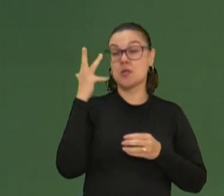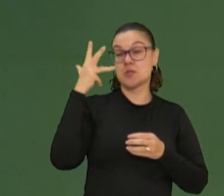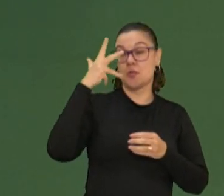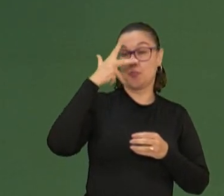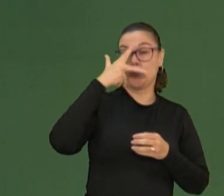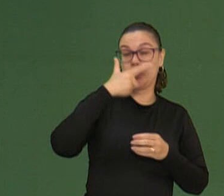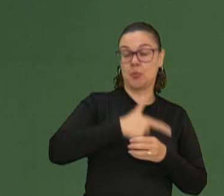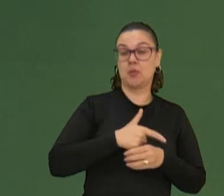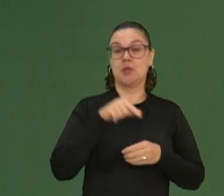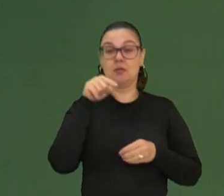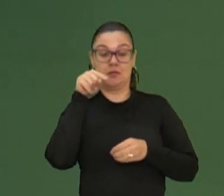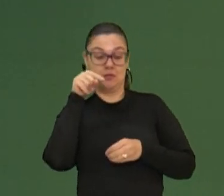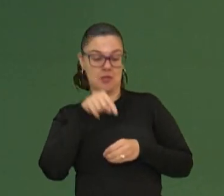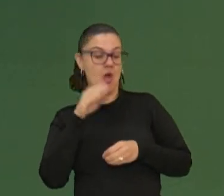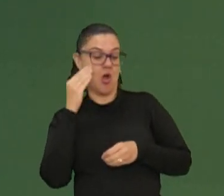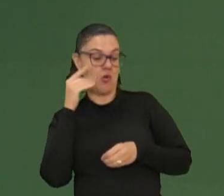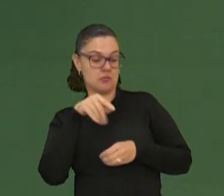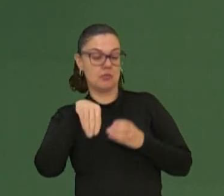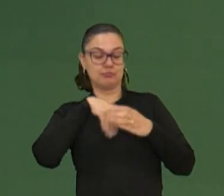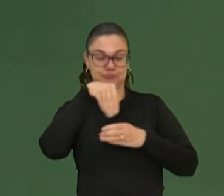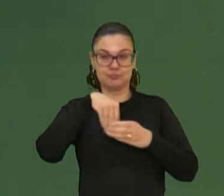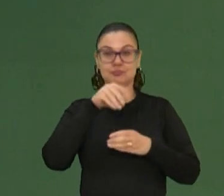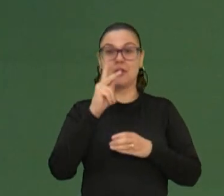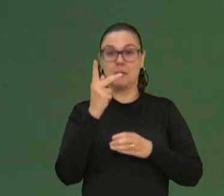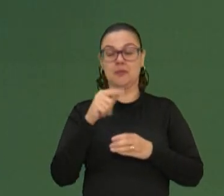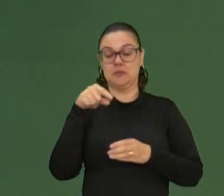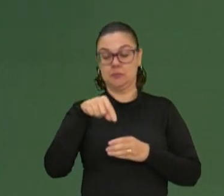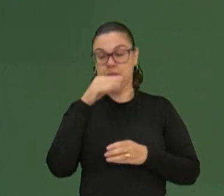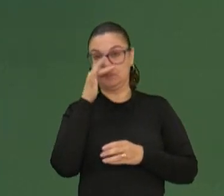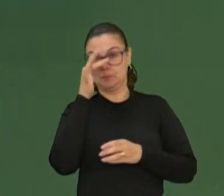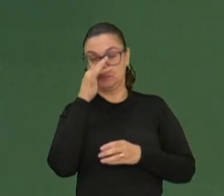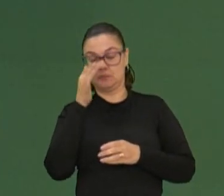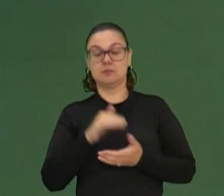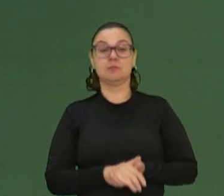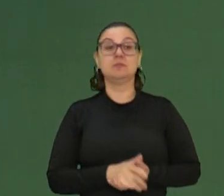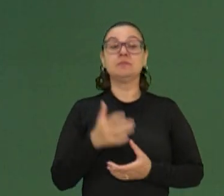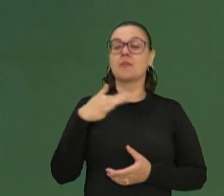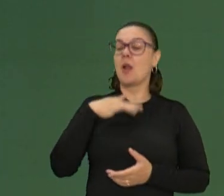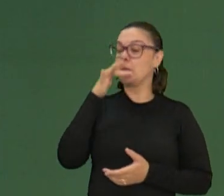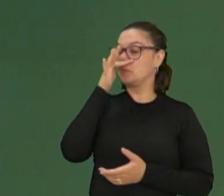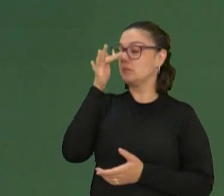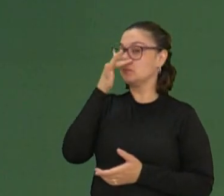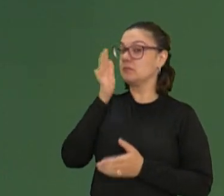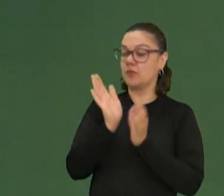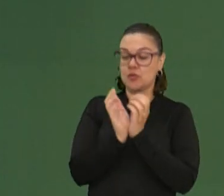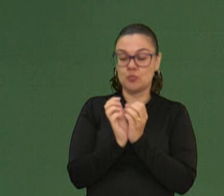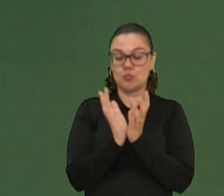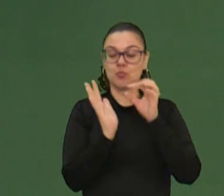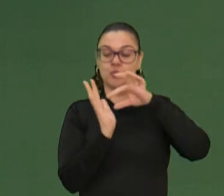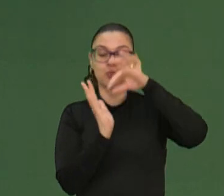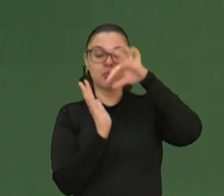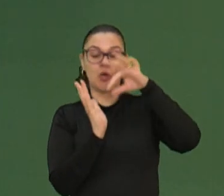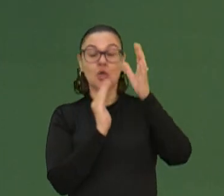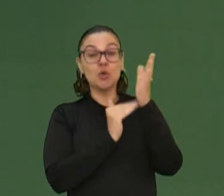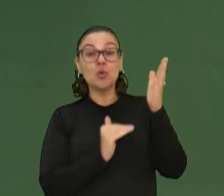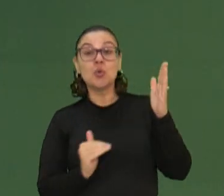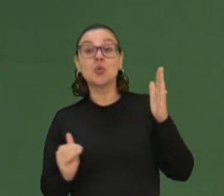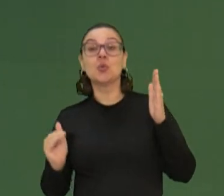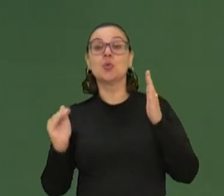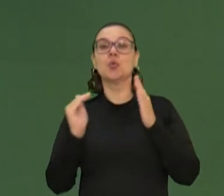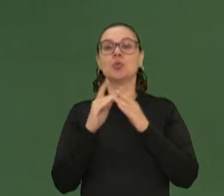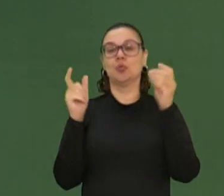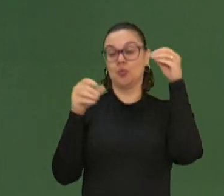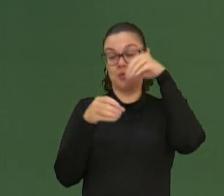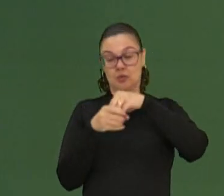chá que você tome que é rosa, eles colocaram hibisco no meio. Ela ainda tem uma flor que tem todos os verticilos, todos os componentes